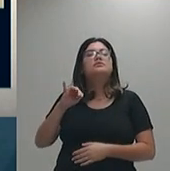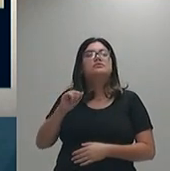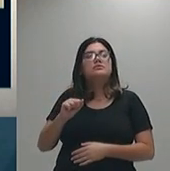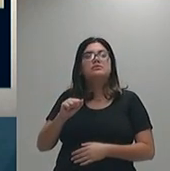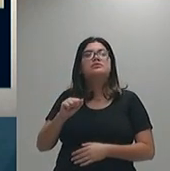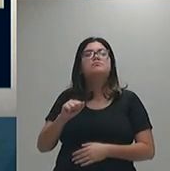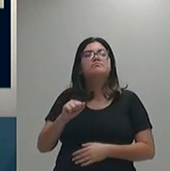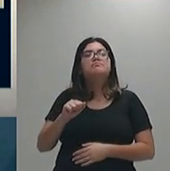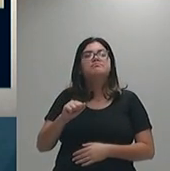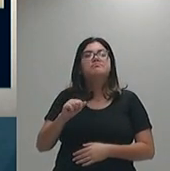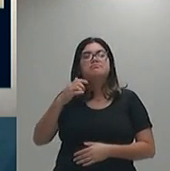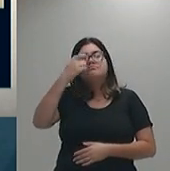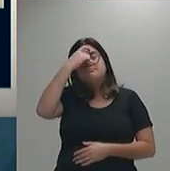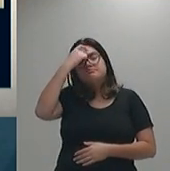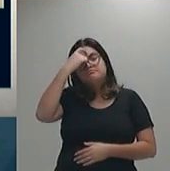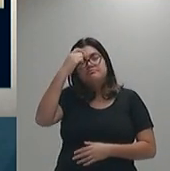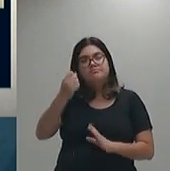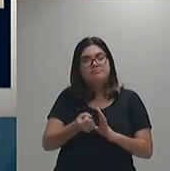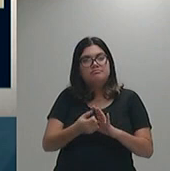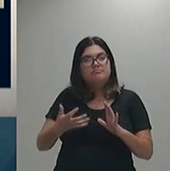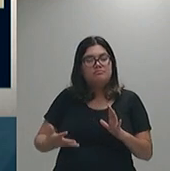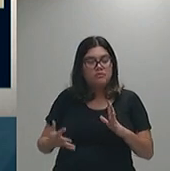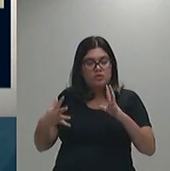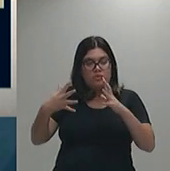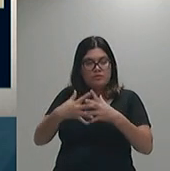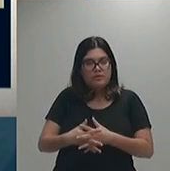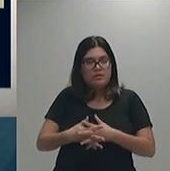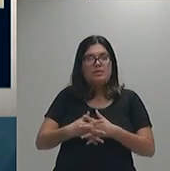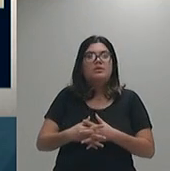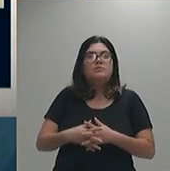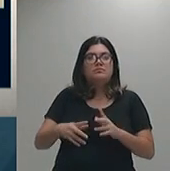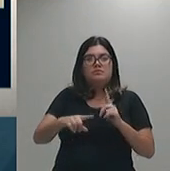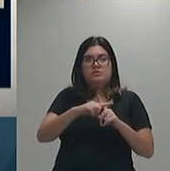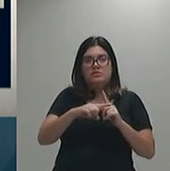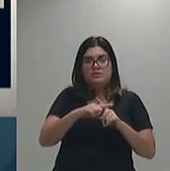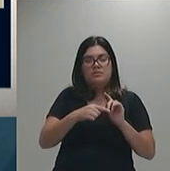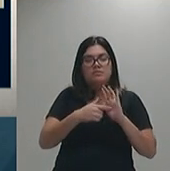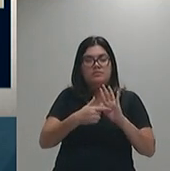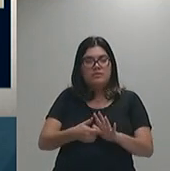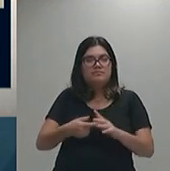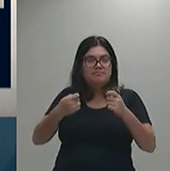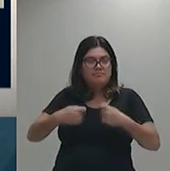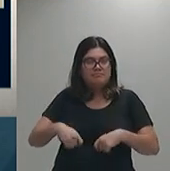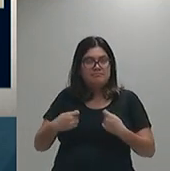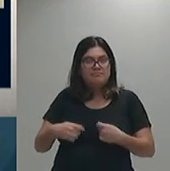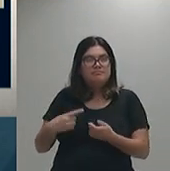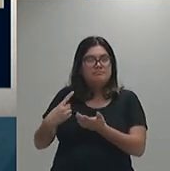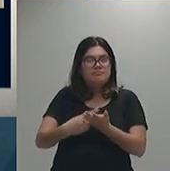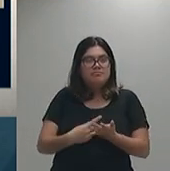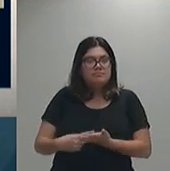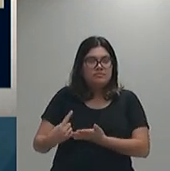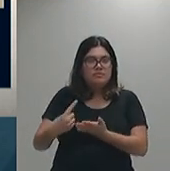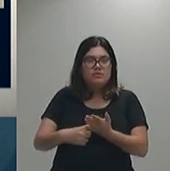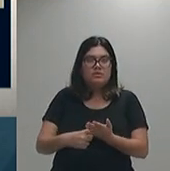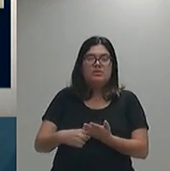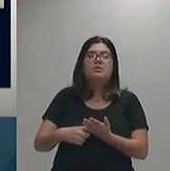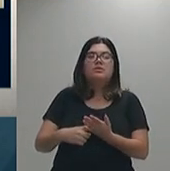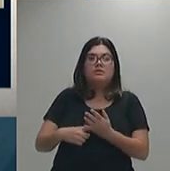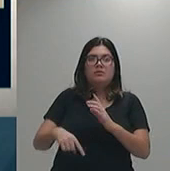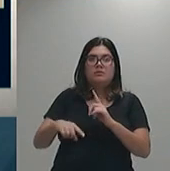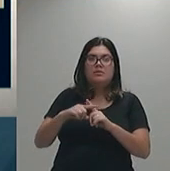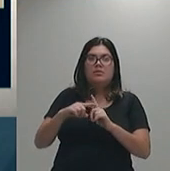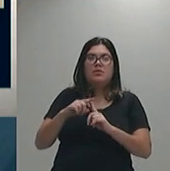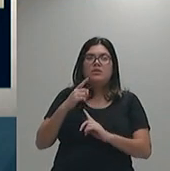consistente na caracterização do conflito positivo ora suscitado mostra-se necessária então gerenciar competência do STJ para conhecer e julgar o presente